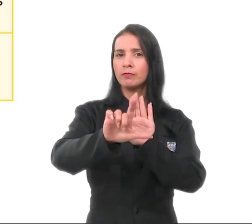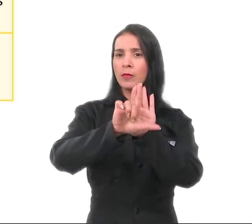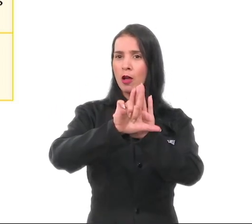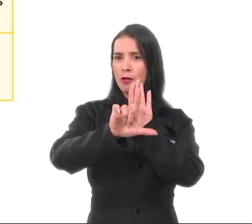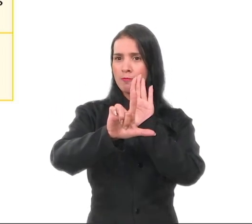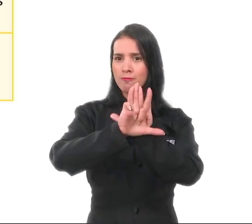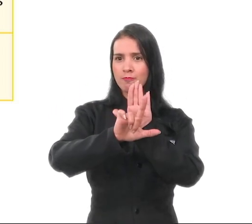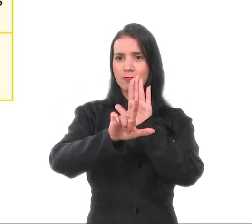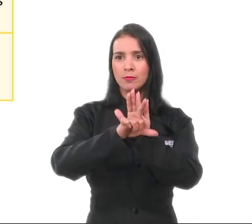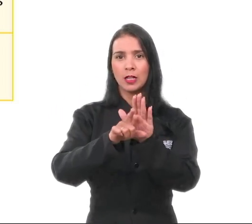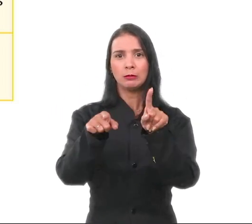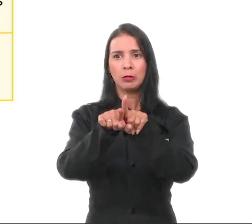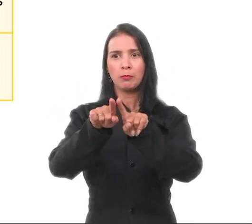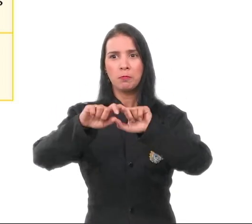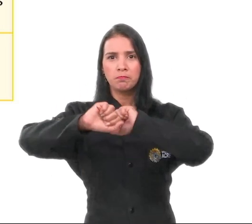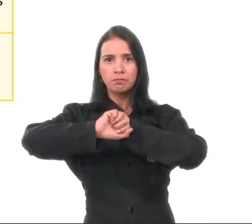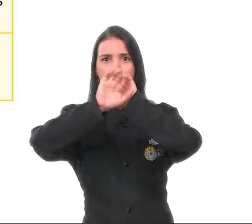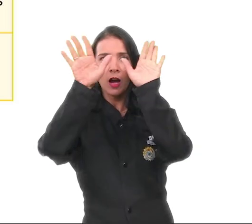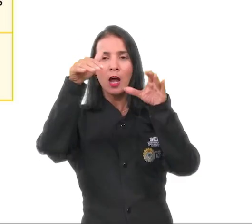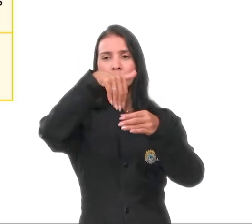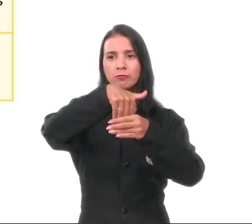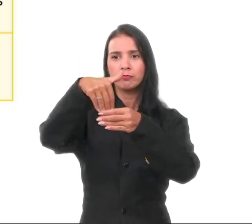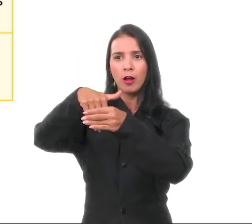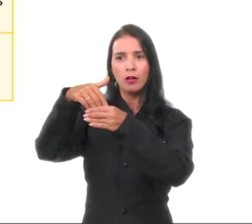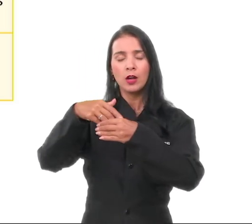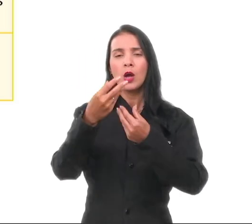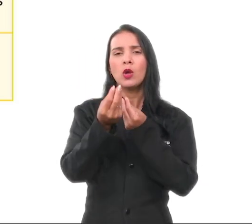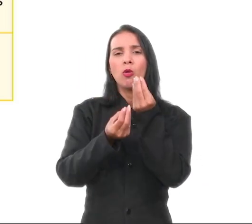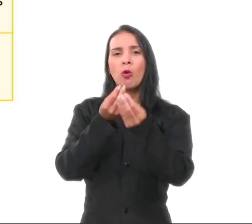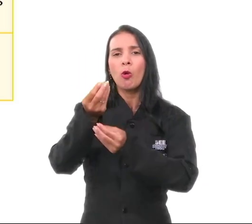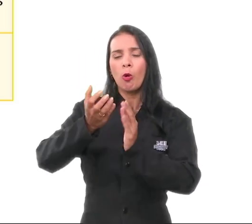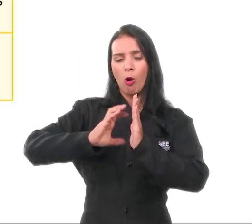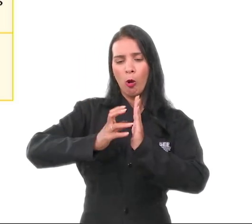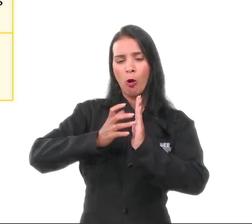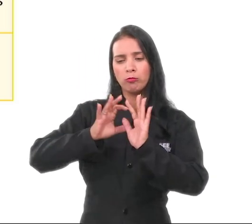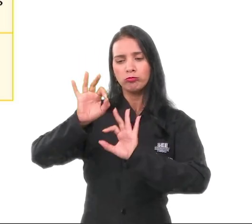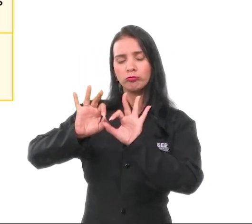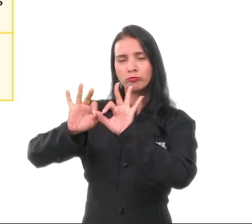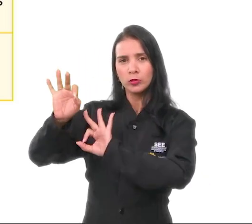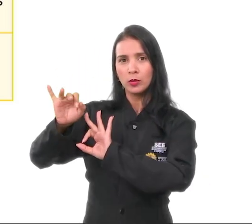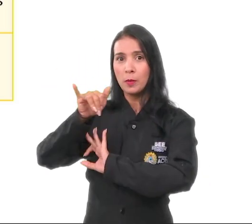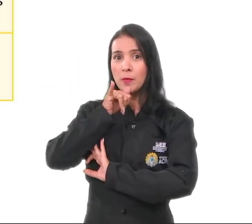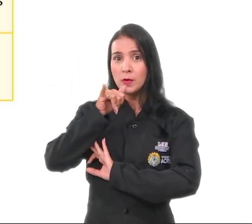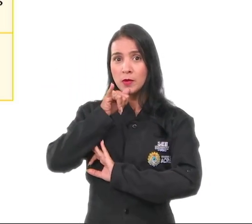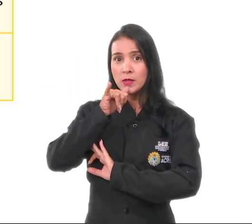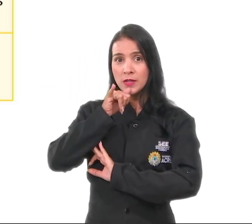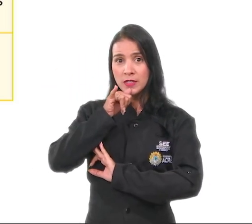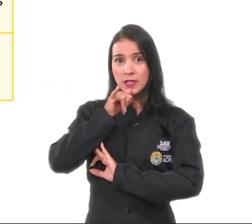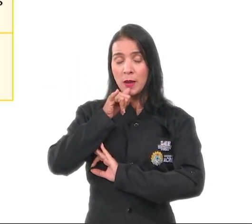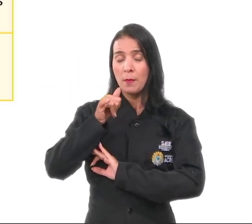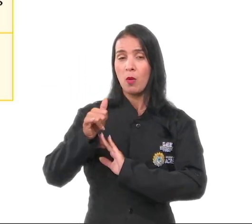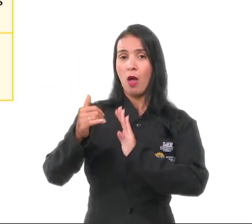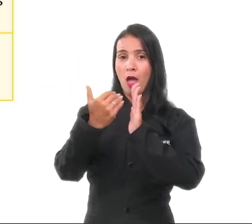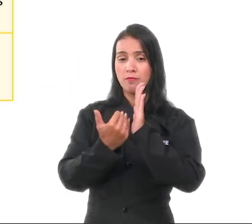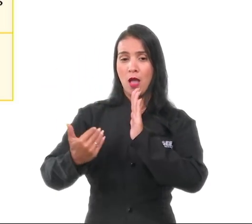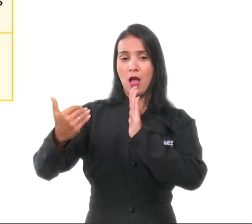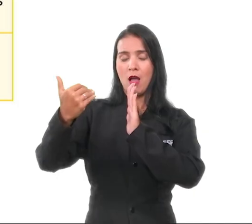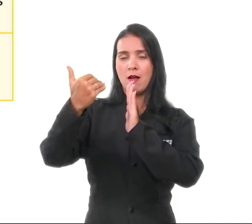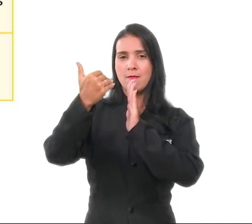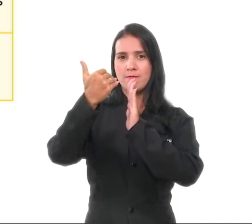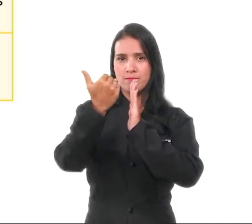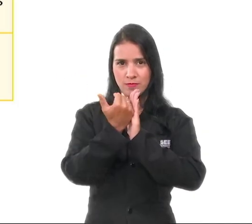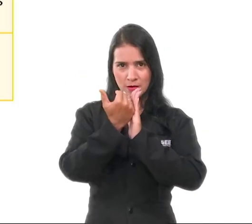eleições e funcionamento partidário. Exemplo, o Tribunal Superior Eleitoral e os